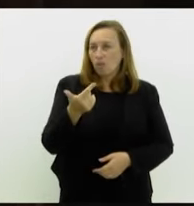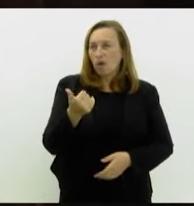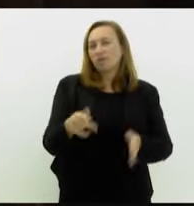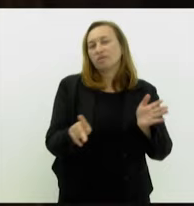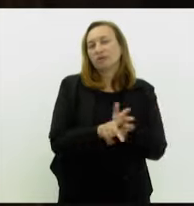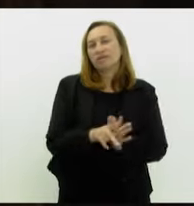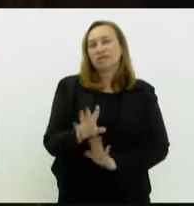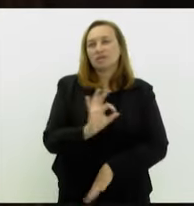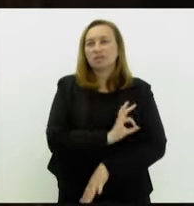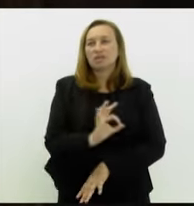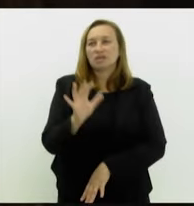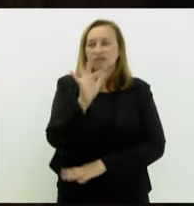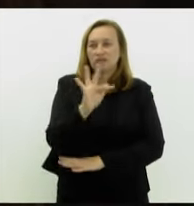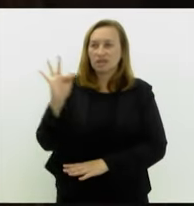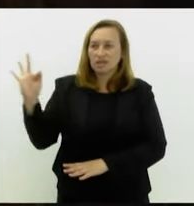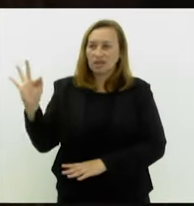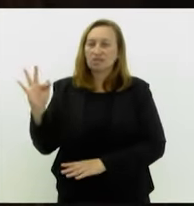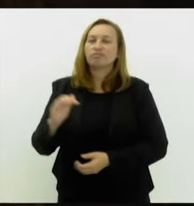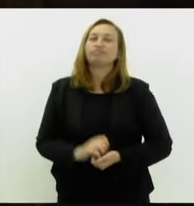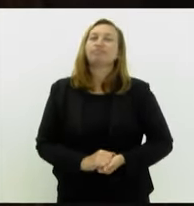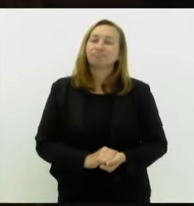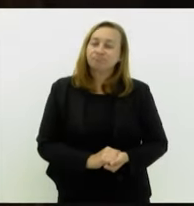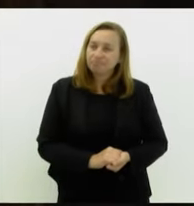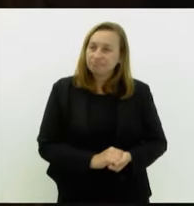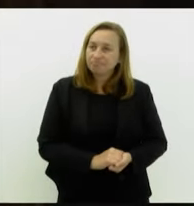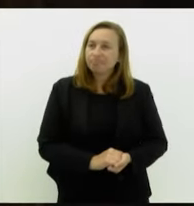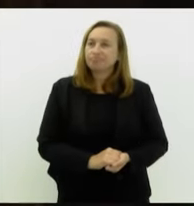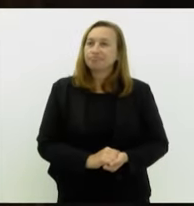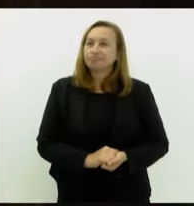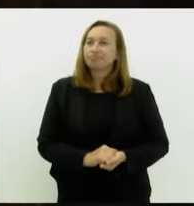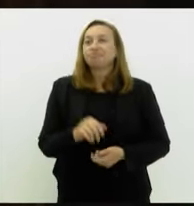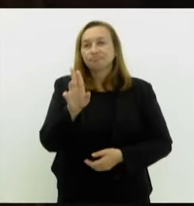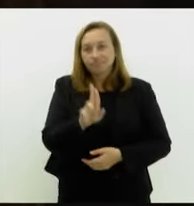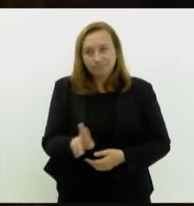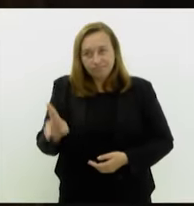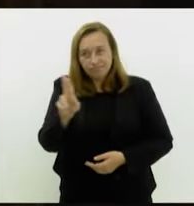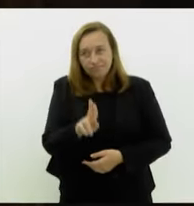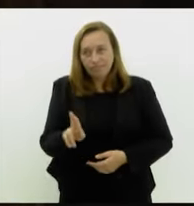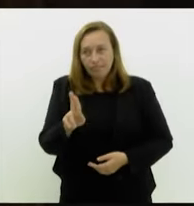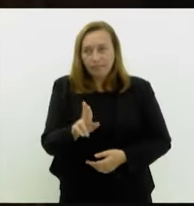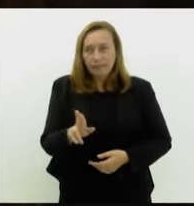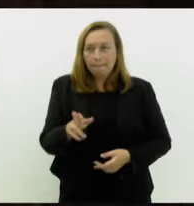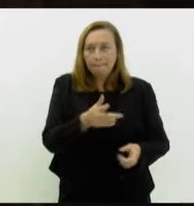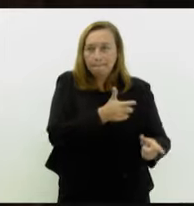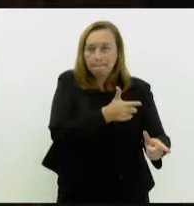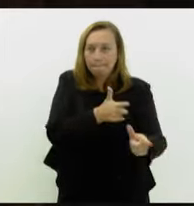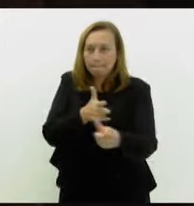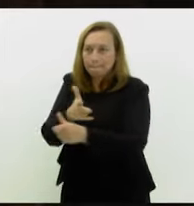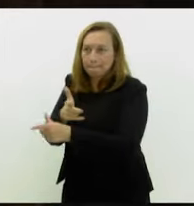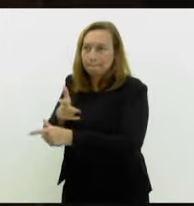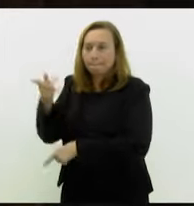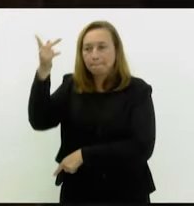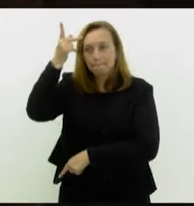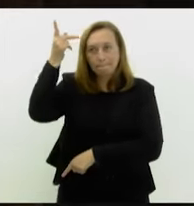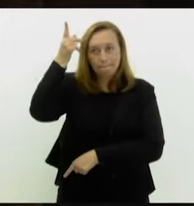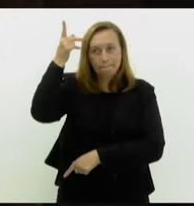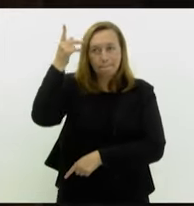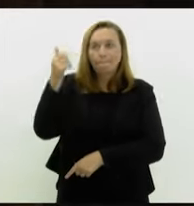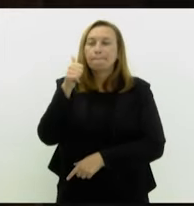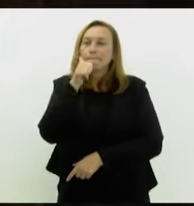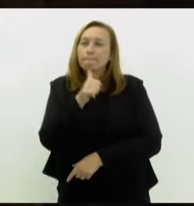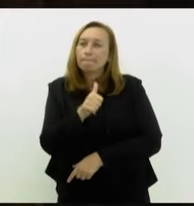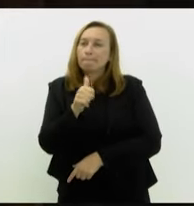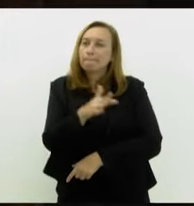Polícia Federal desviadas no mesmo lote desviado que foi utilizado numa chacina em São Paulo ou seja são mulheres que